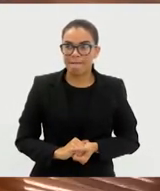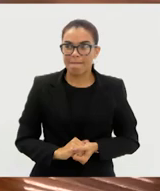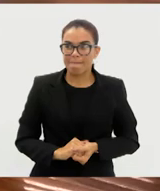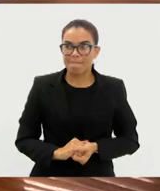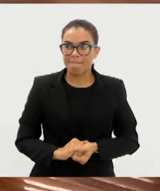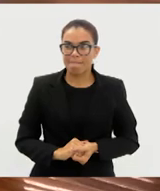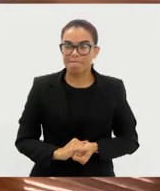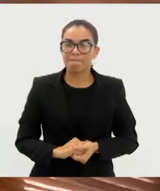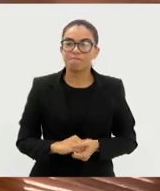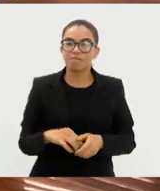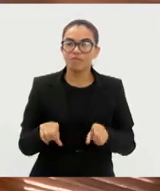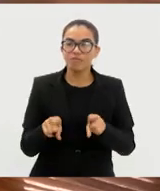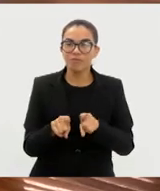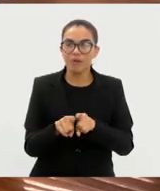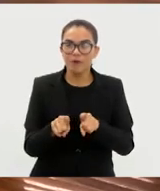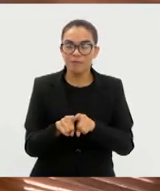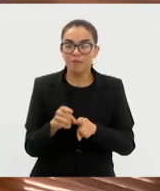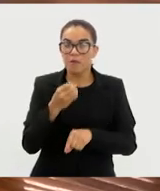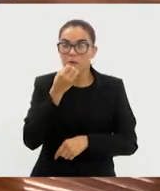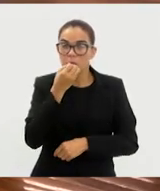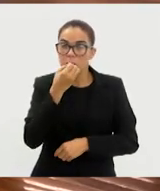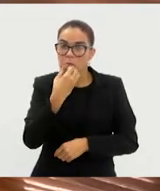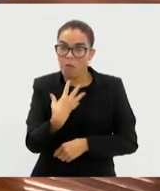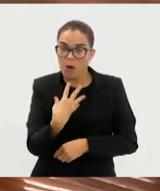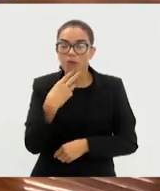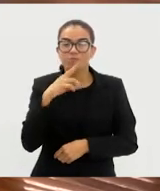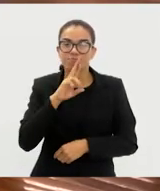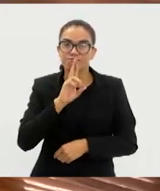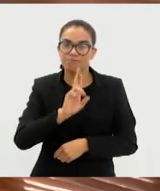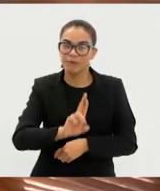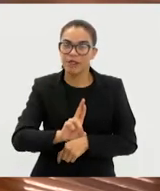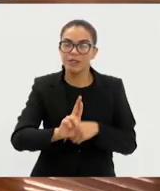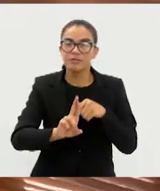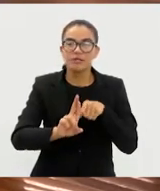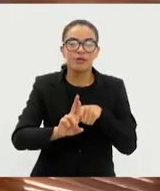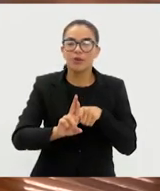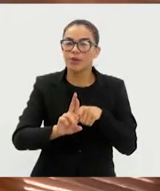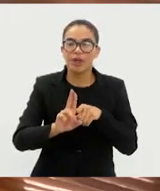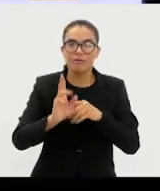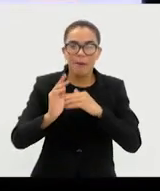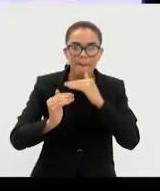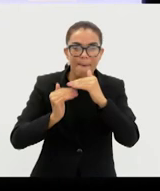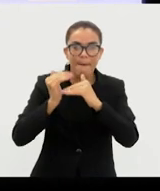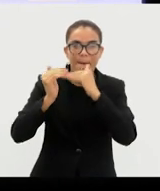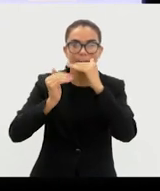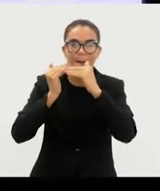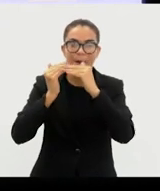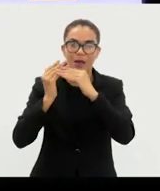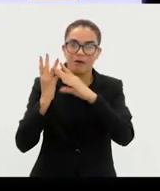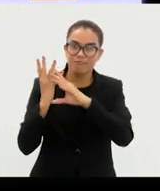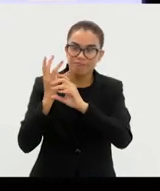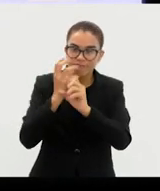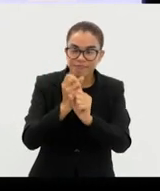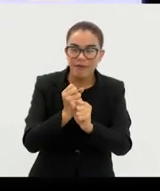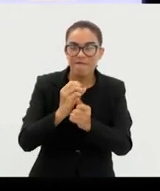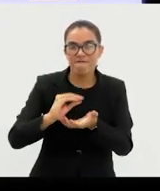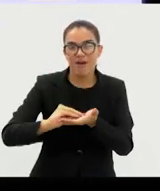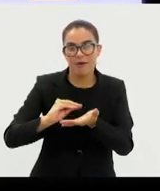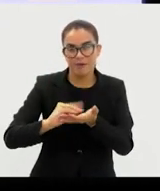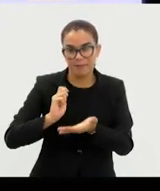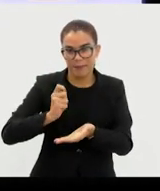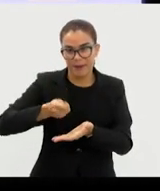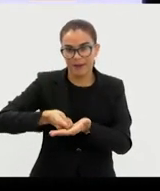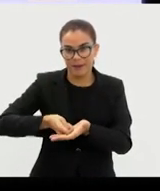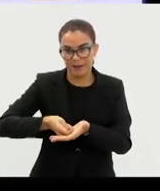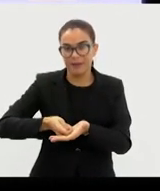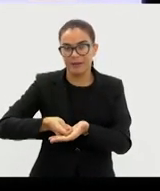Por fim, um bom resultado, que são a nossa evolução do histórico aqui de resto a pagar,